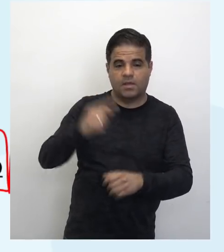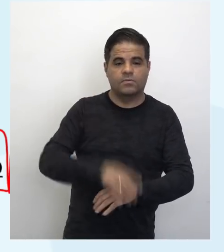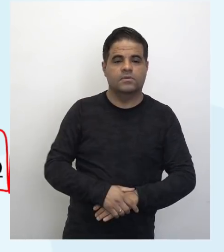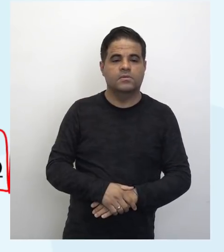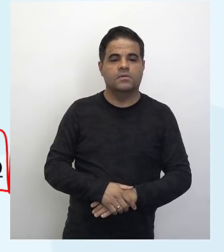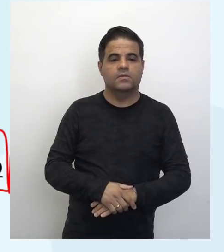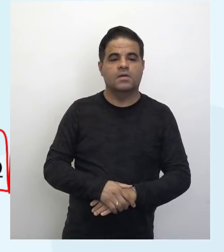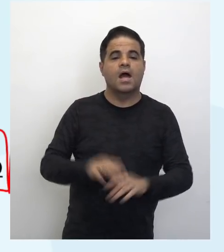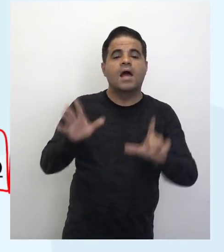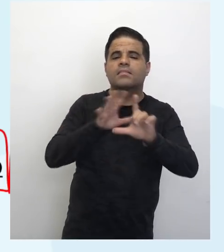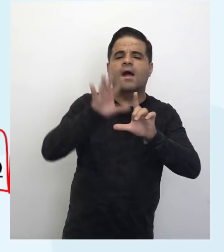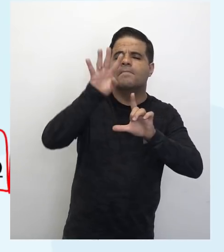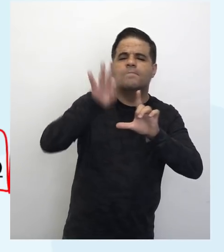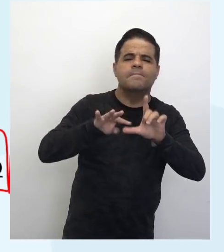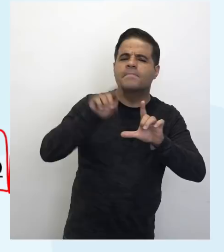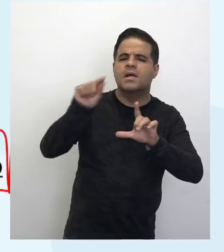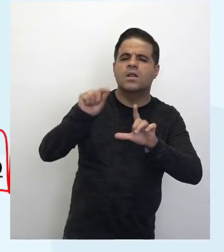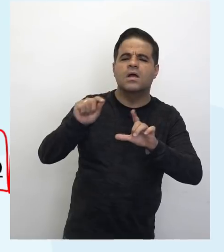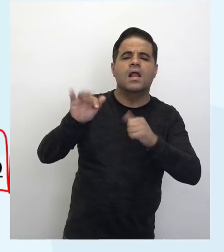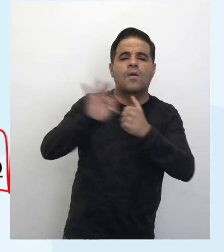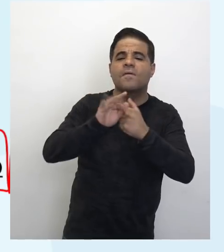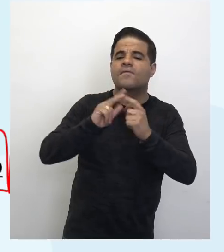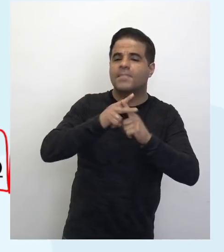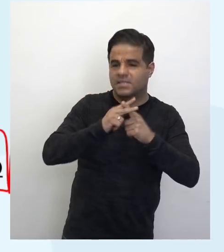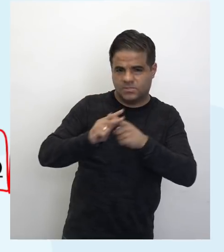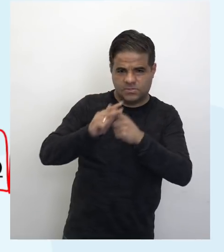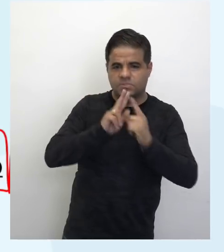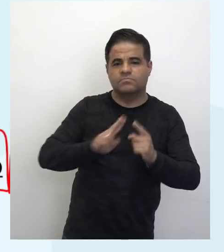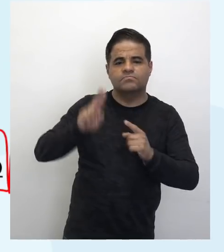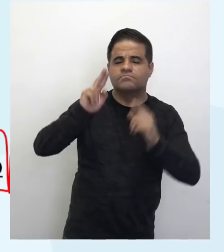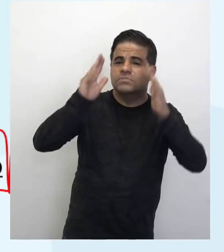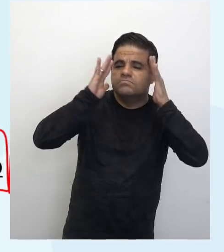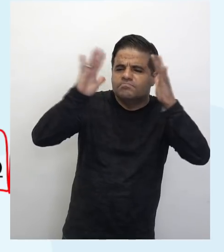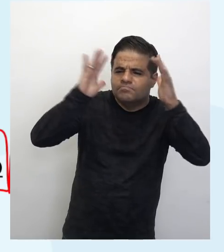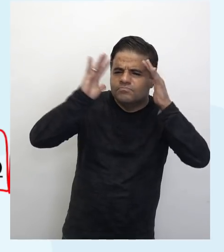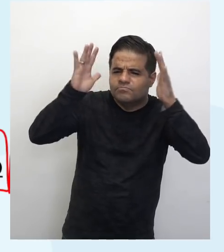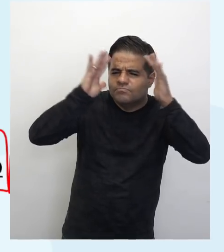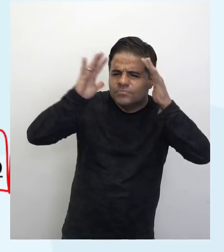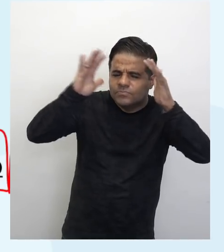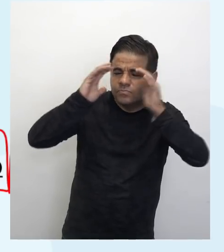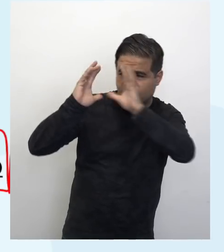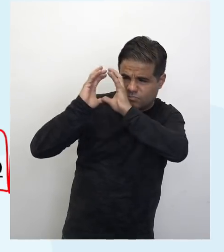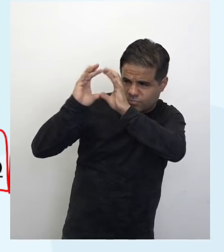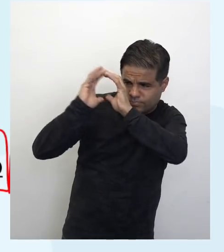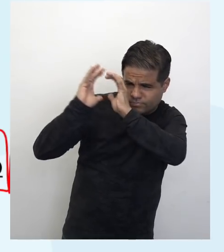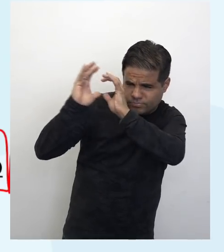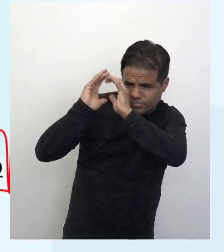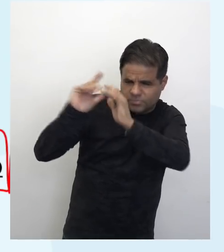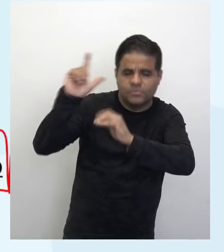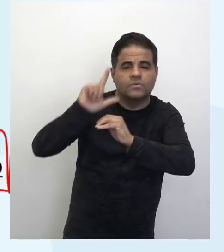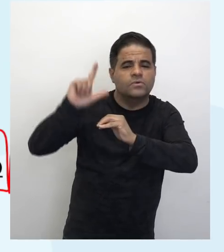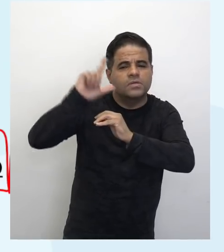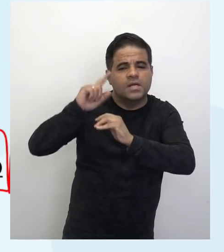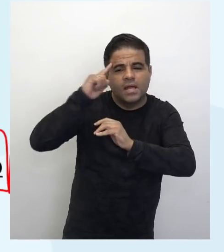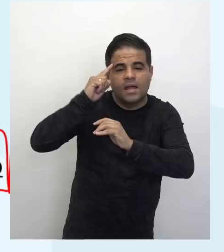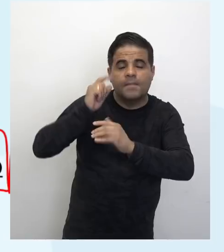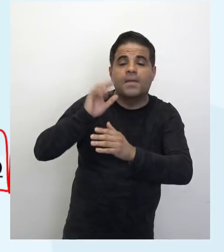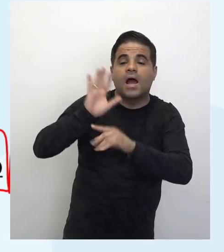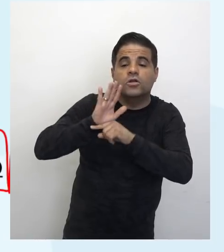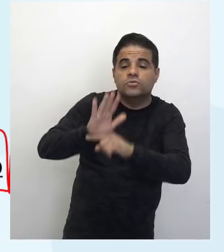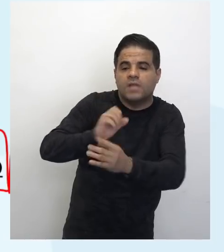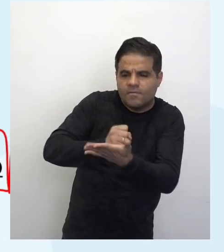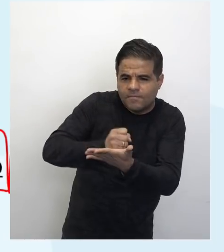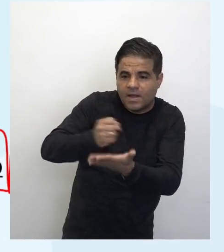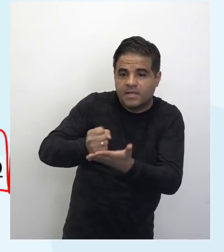A tabela da verdade aqui, ó, ela é uma ferramenta de raciocínio lógico. Ela vai ser para validar